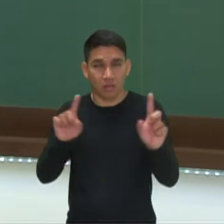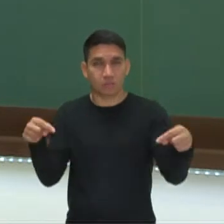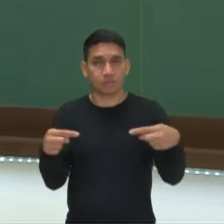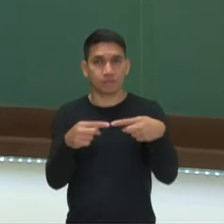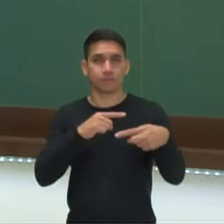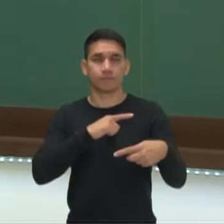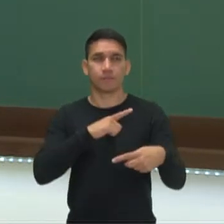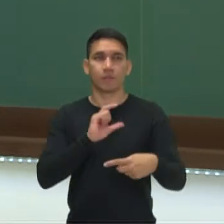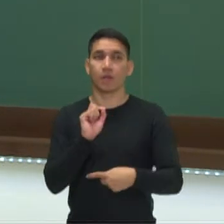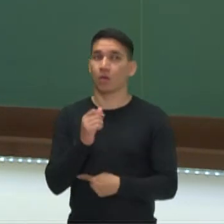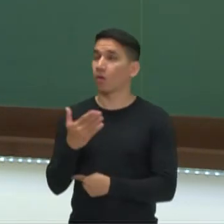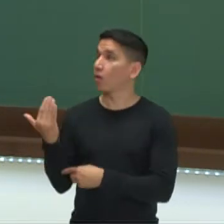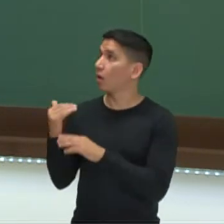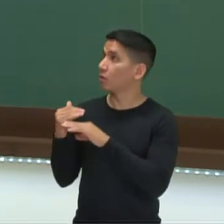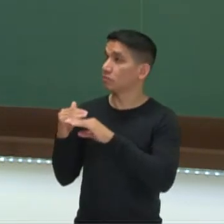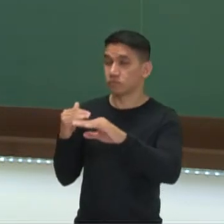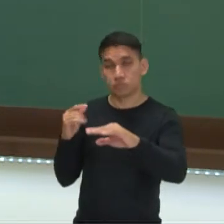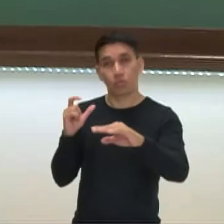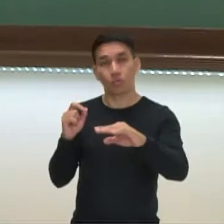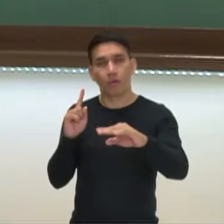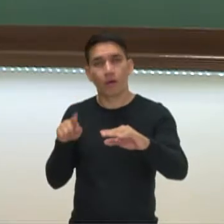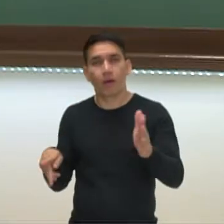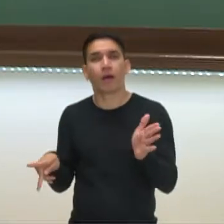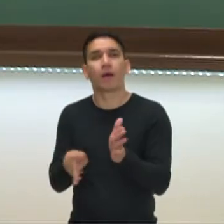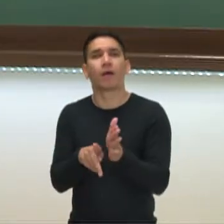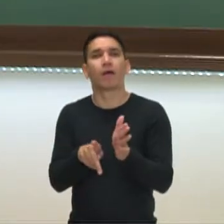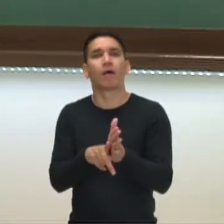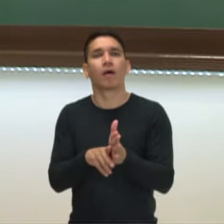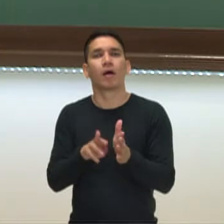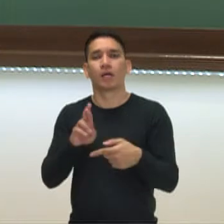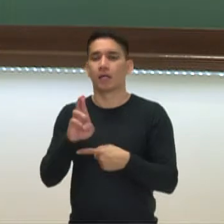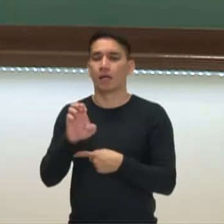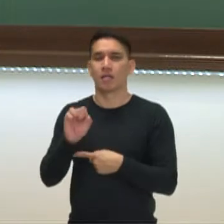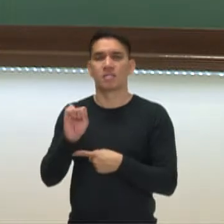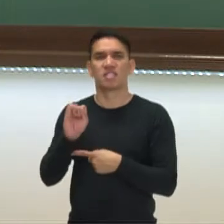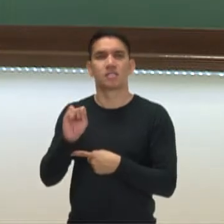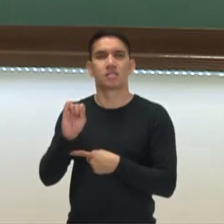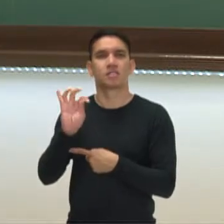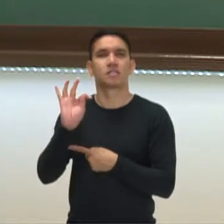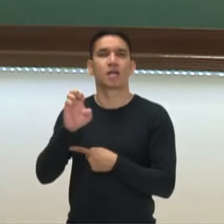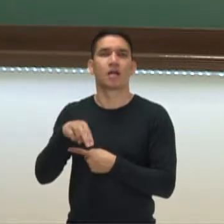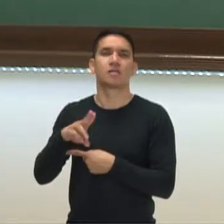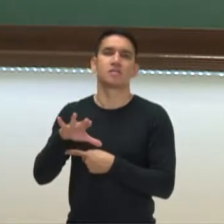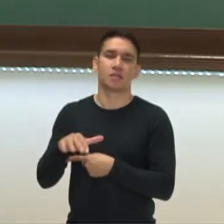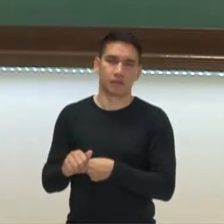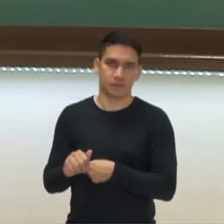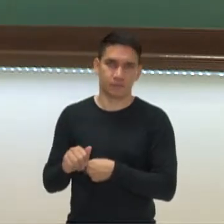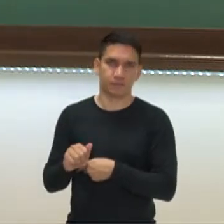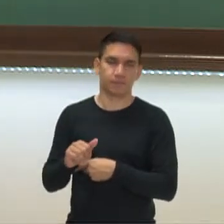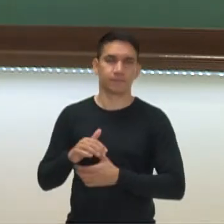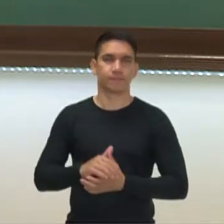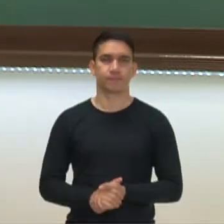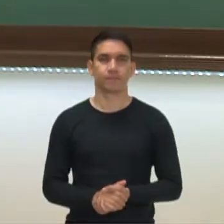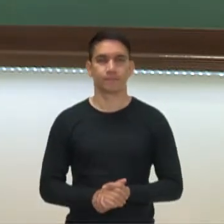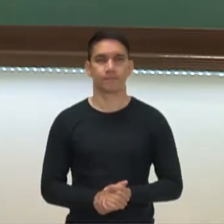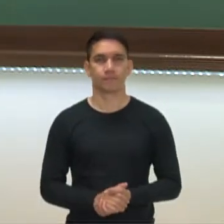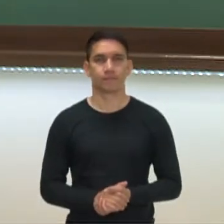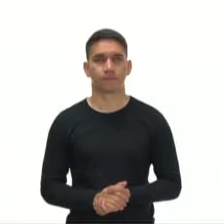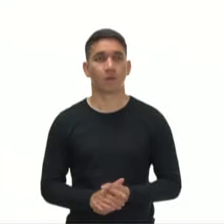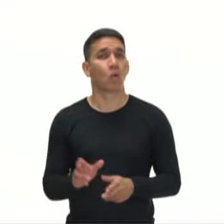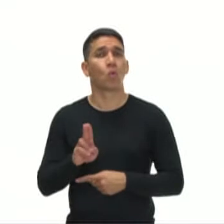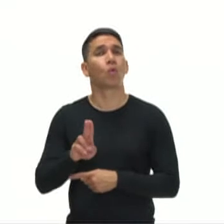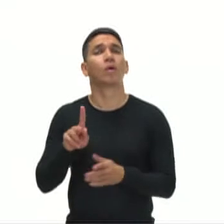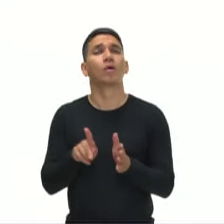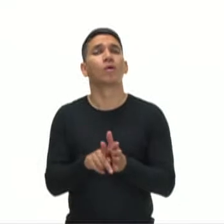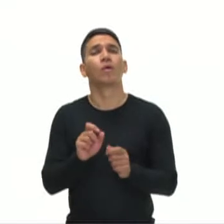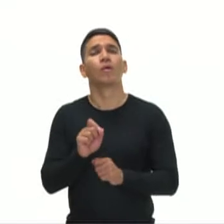proporcional e a constante de proporção é a resistência elétrica, tá? Então vamos lá. A corrente